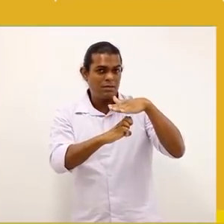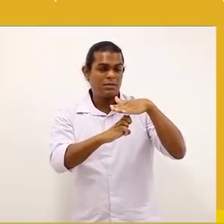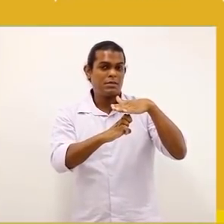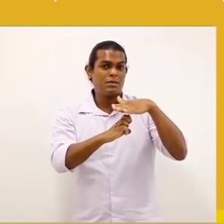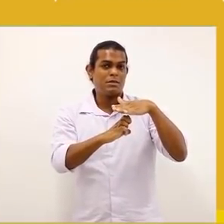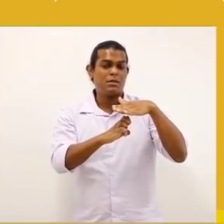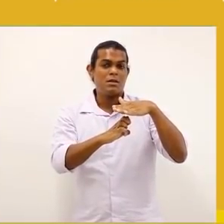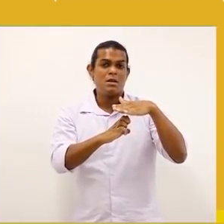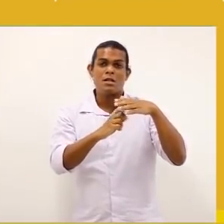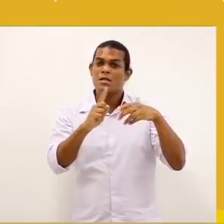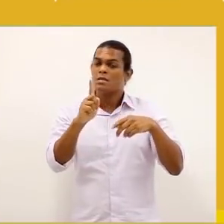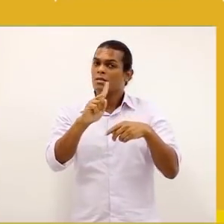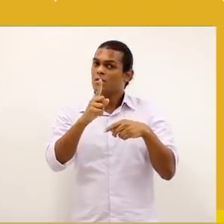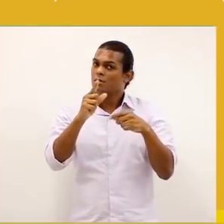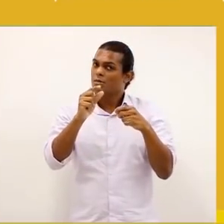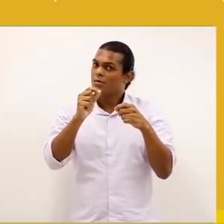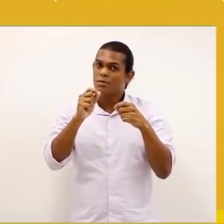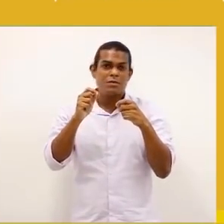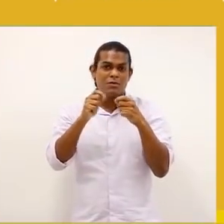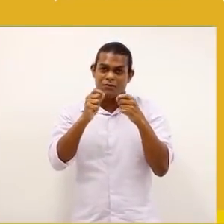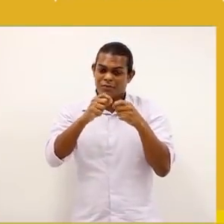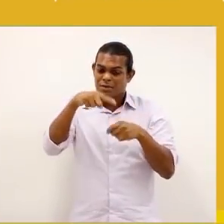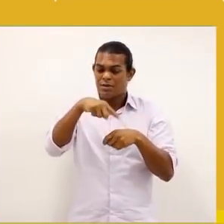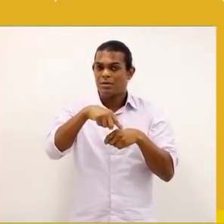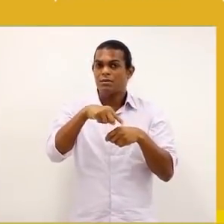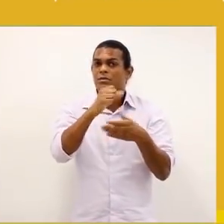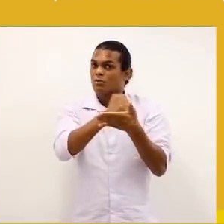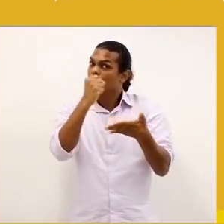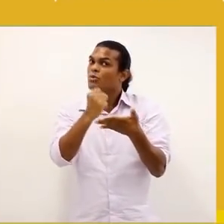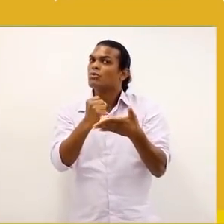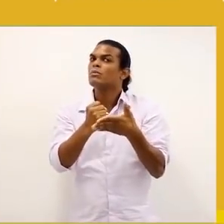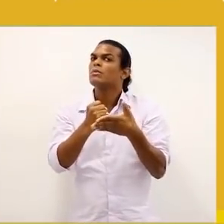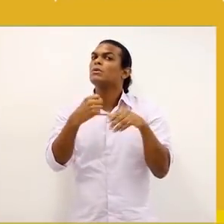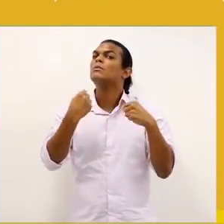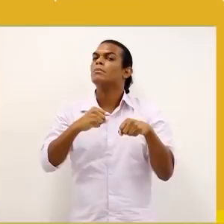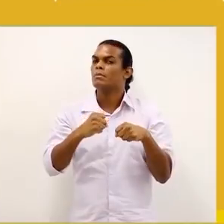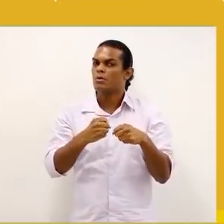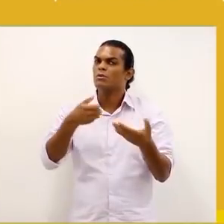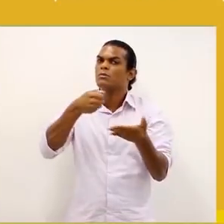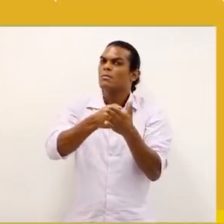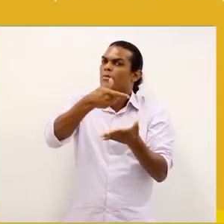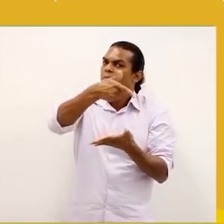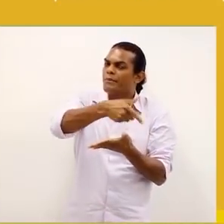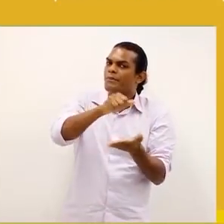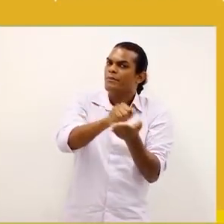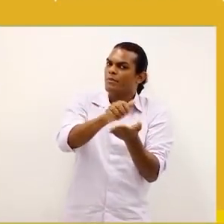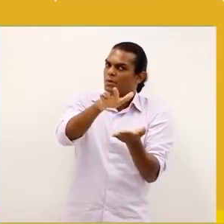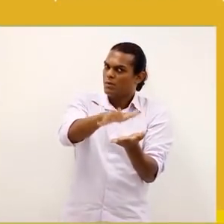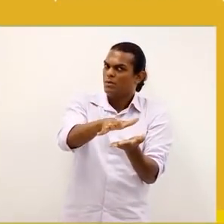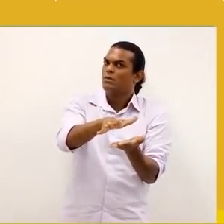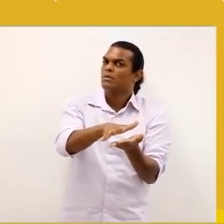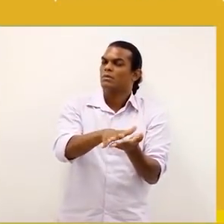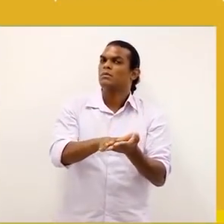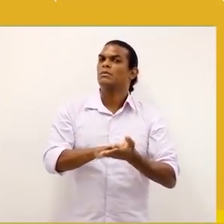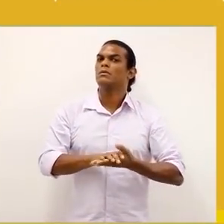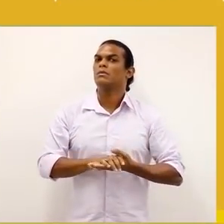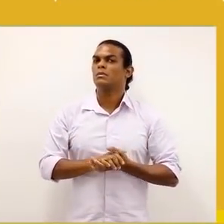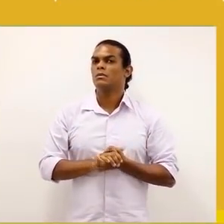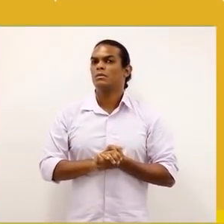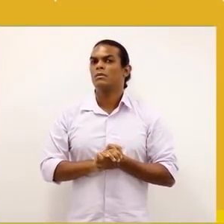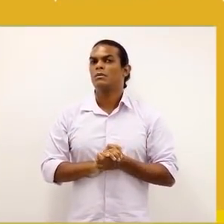venha a ser multada, não venha a ser penalizada por isso. A empresa responde pelo não cumprimento da obrigação